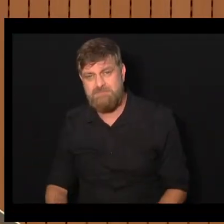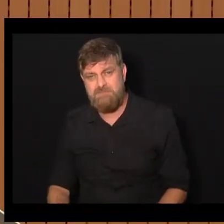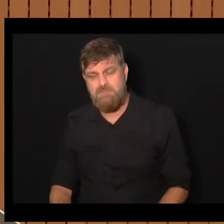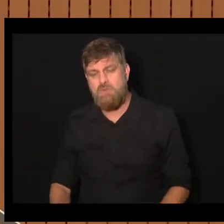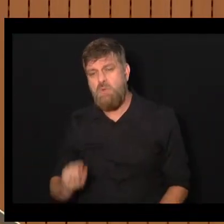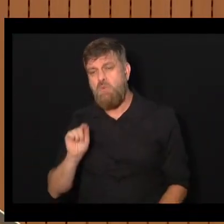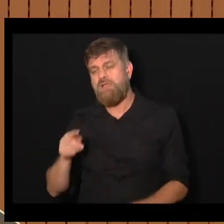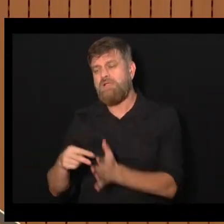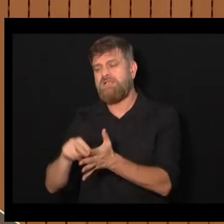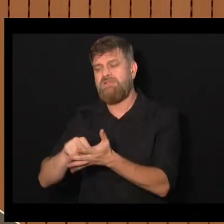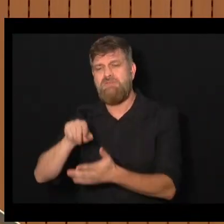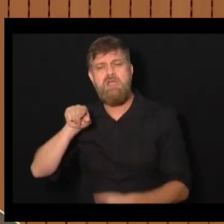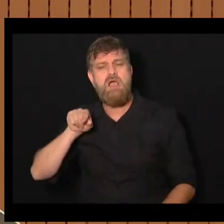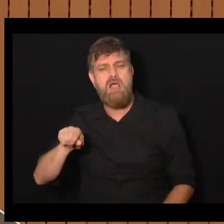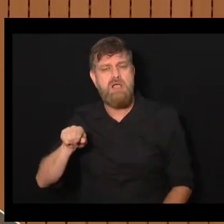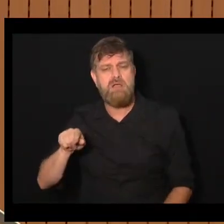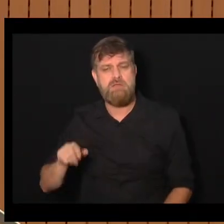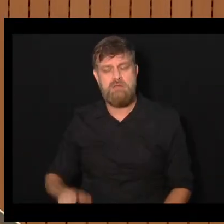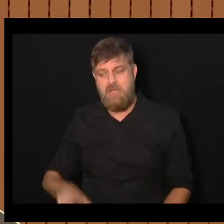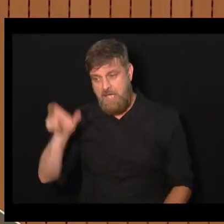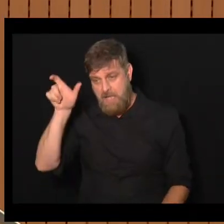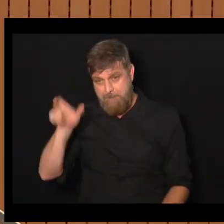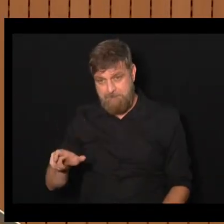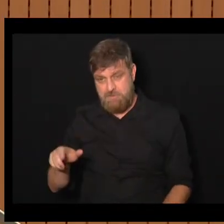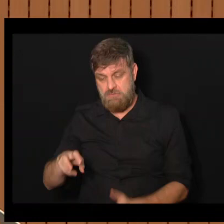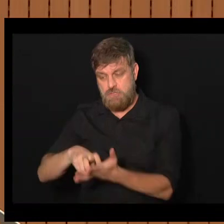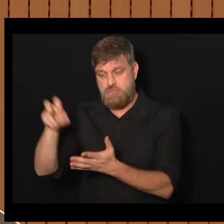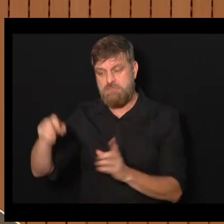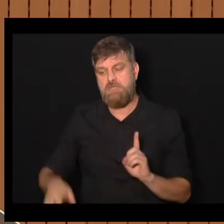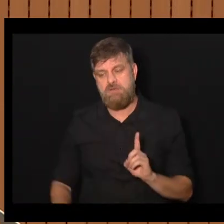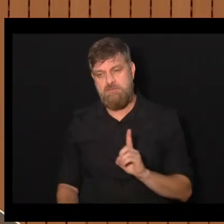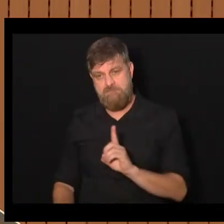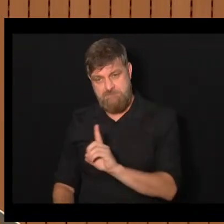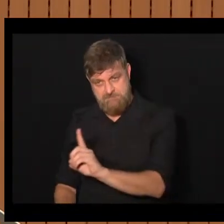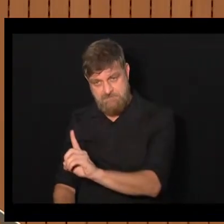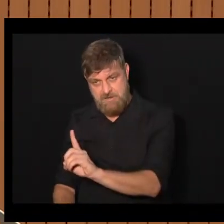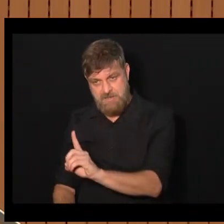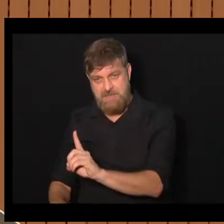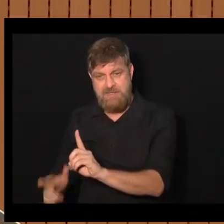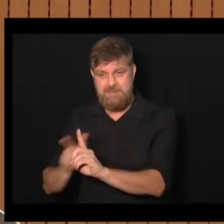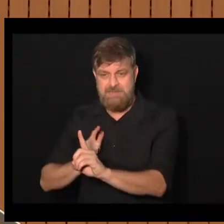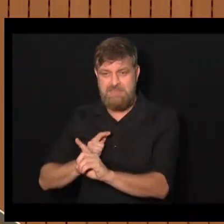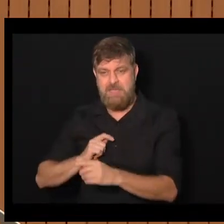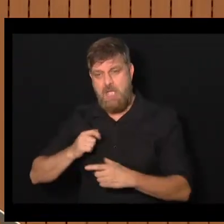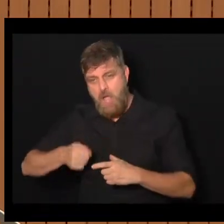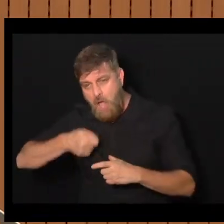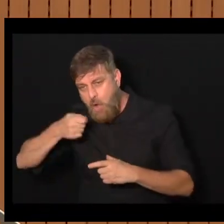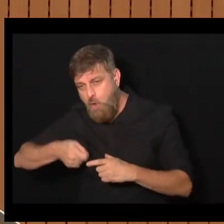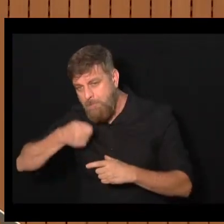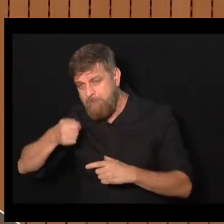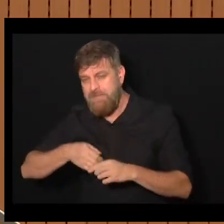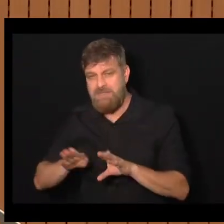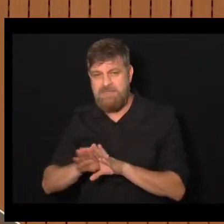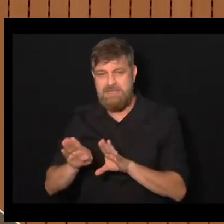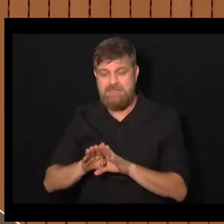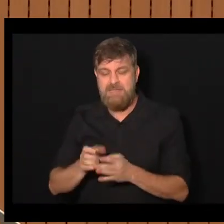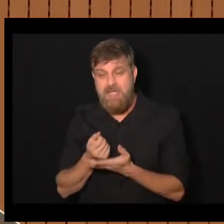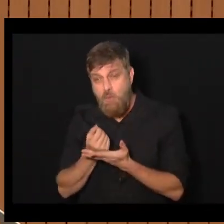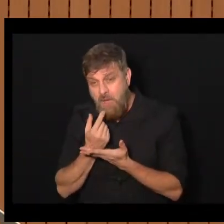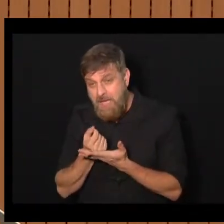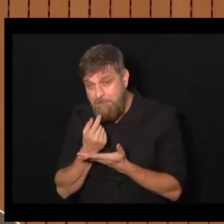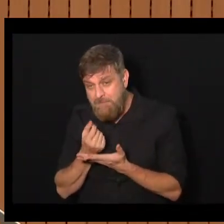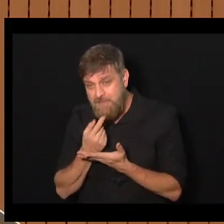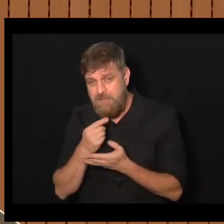que que vai ser isso? Lá o idoso vai de manhã, ele vai ter as refeições do dia, ele vai ter o remédio no